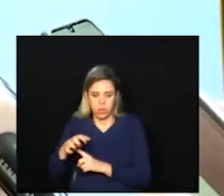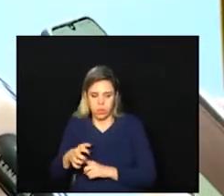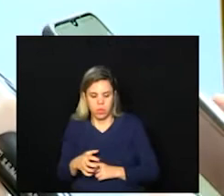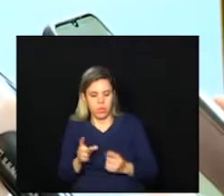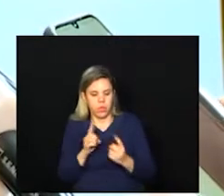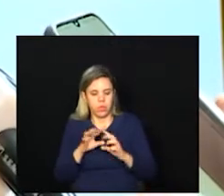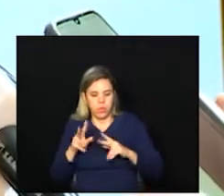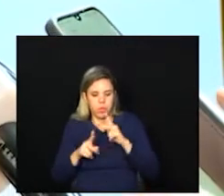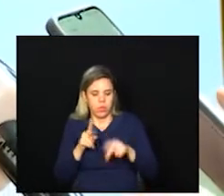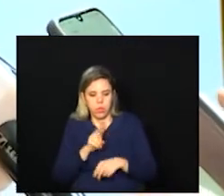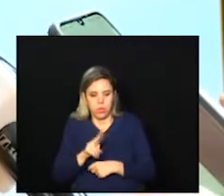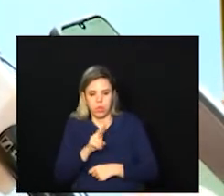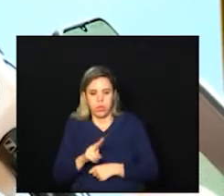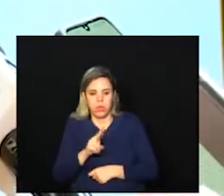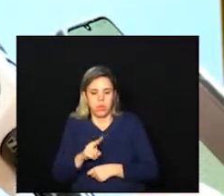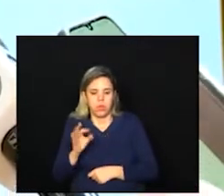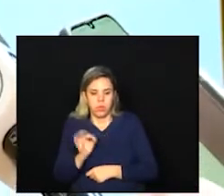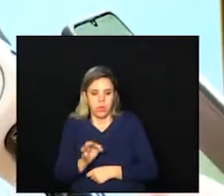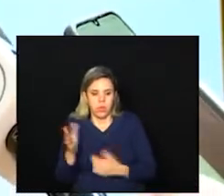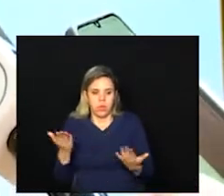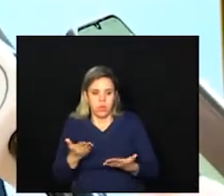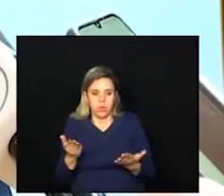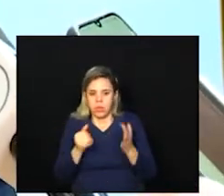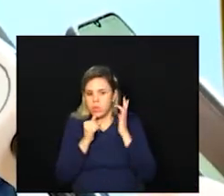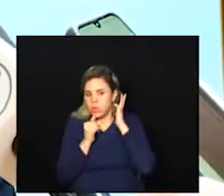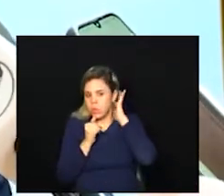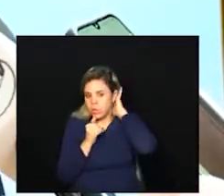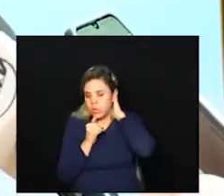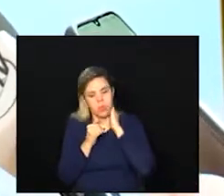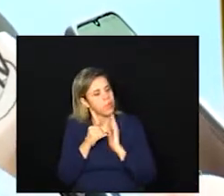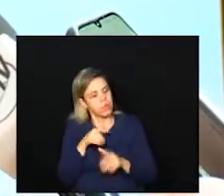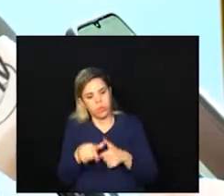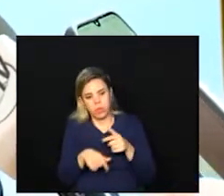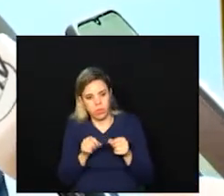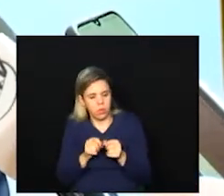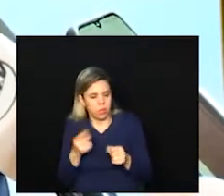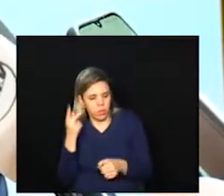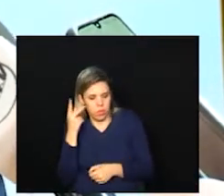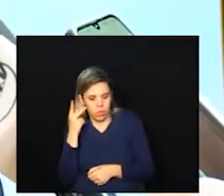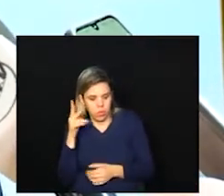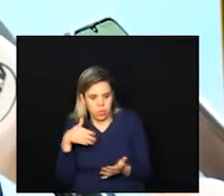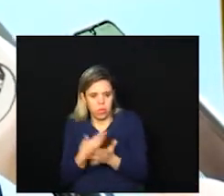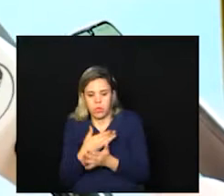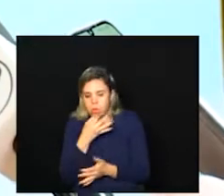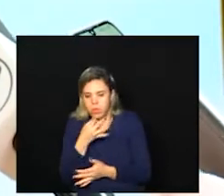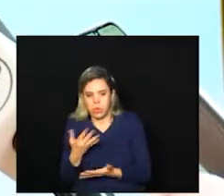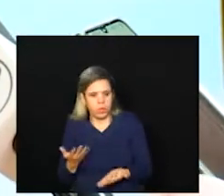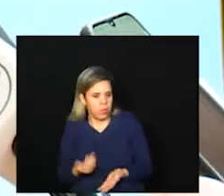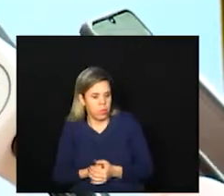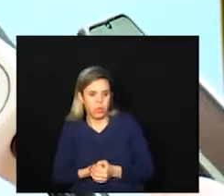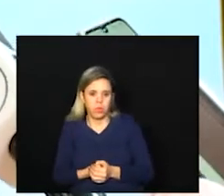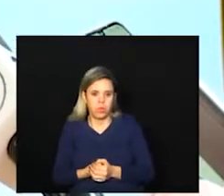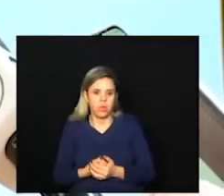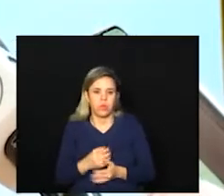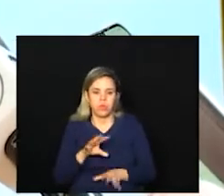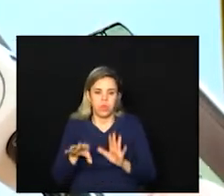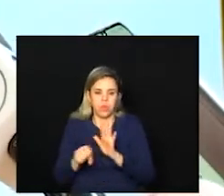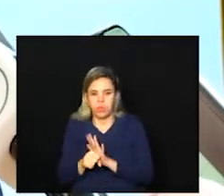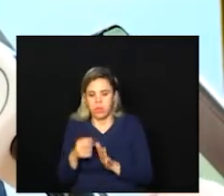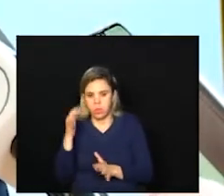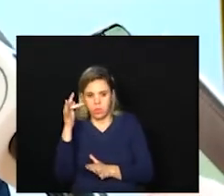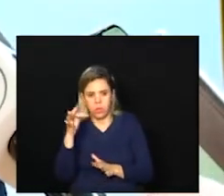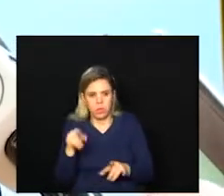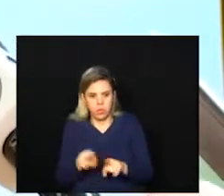a todos os usuários da forma como hoje é a operação entre São Paulo até Jundiaí, incorporando